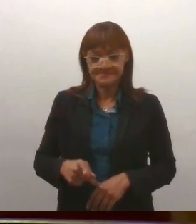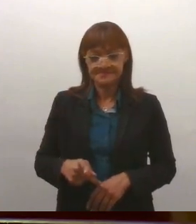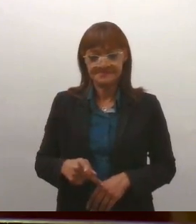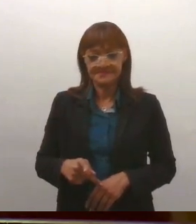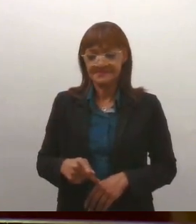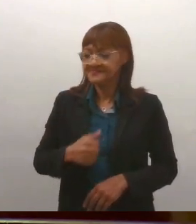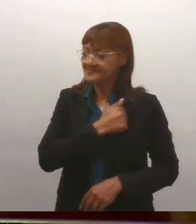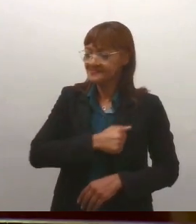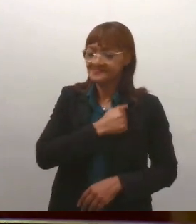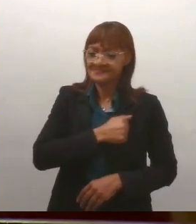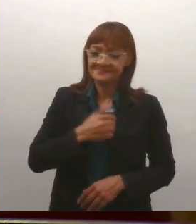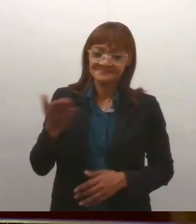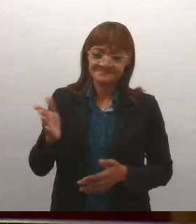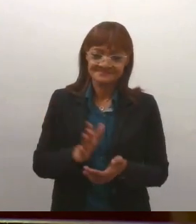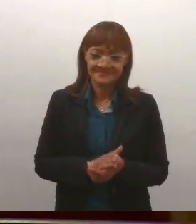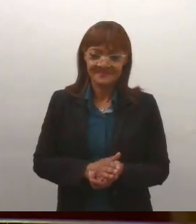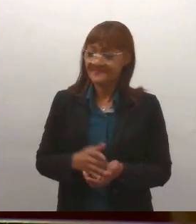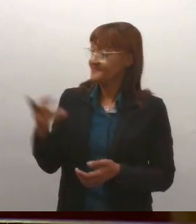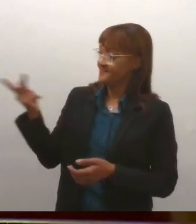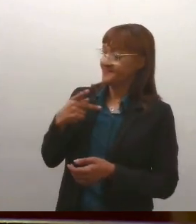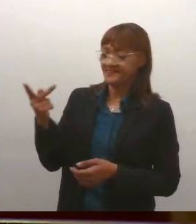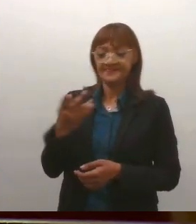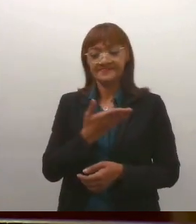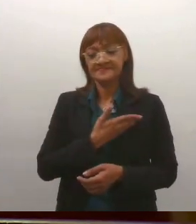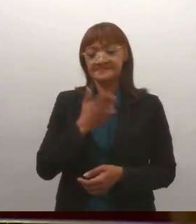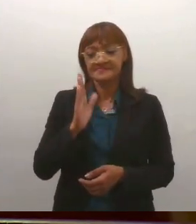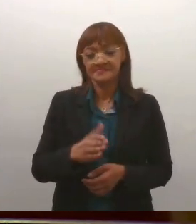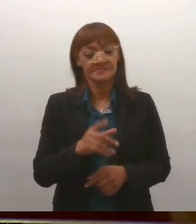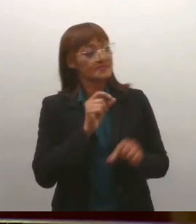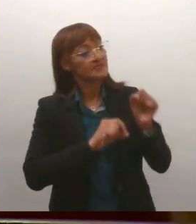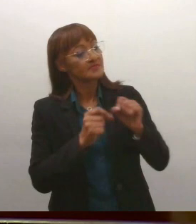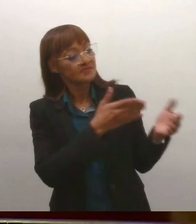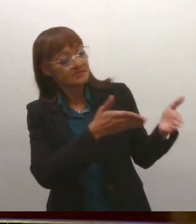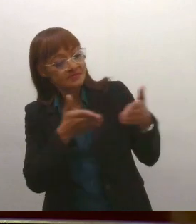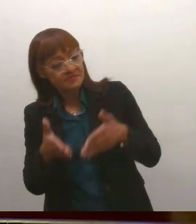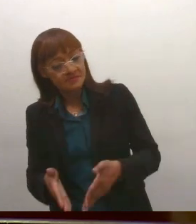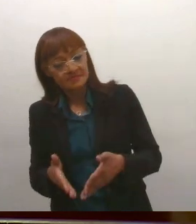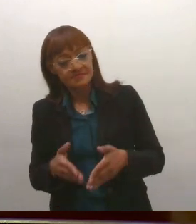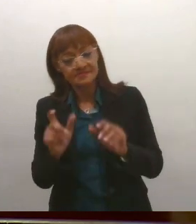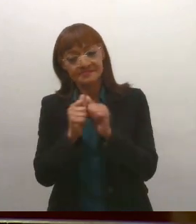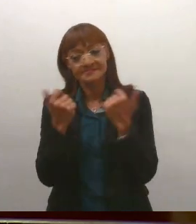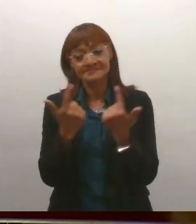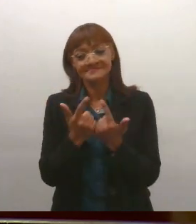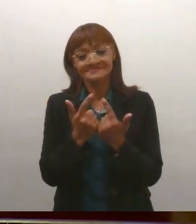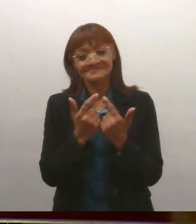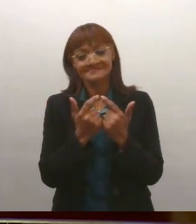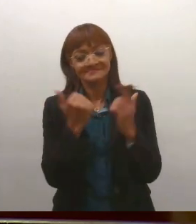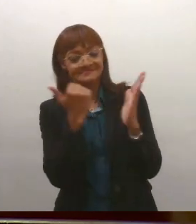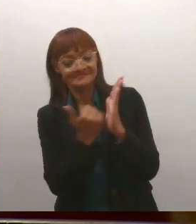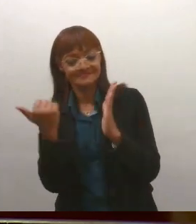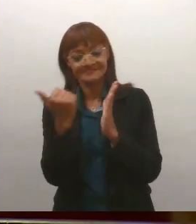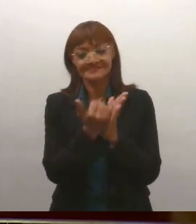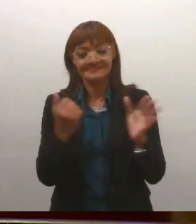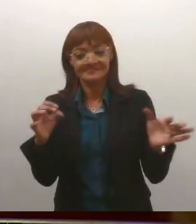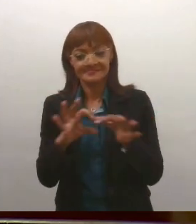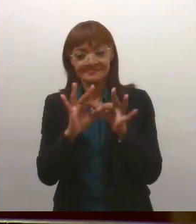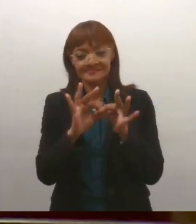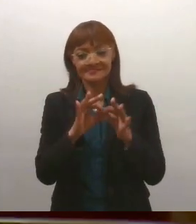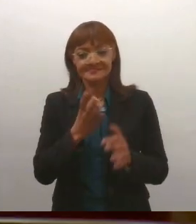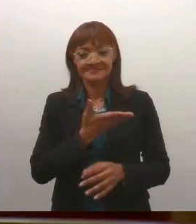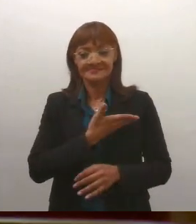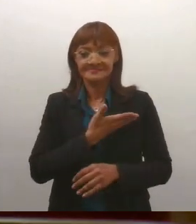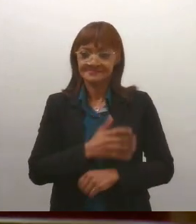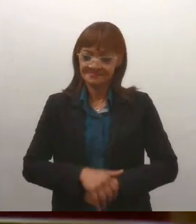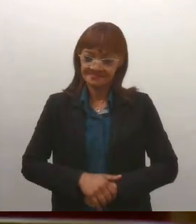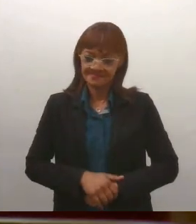Marcos, mas quando ele veio para aqui para a Assembleia, nossa amizade se solidificou muito mais. Obrigado. Na verdade, Manuel Marcos? Então, que Deus lhe proteja, lhe dê muita